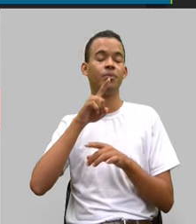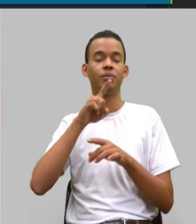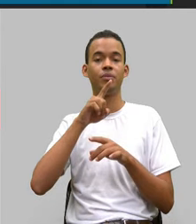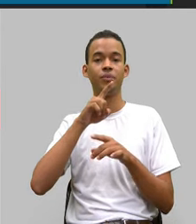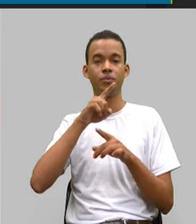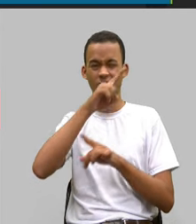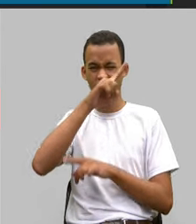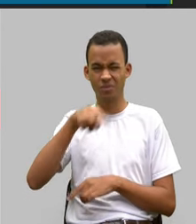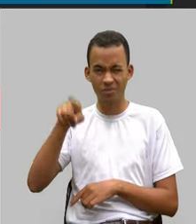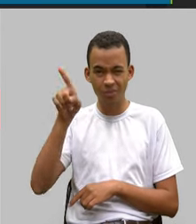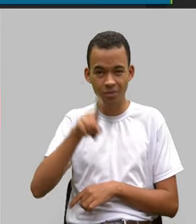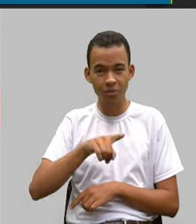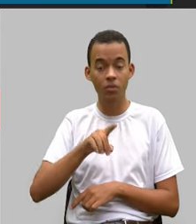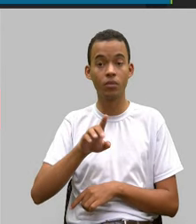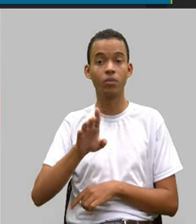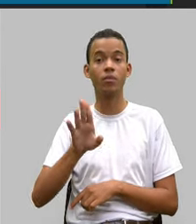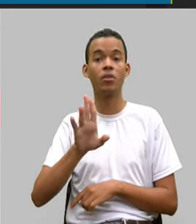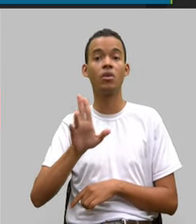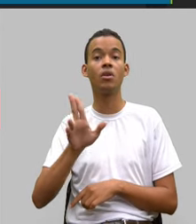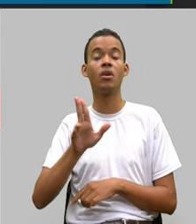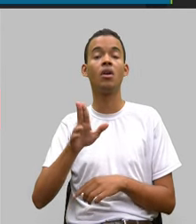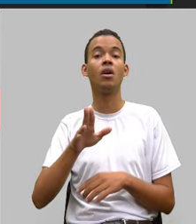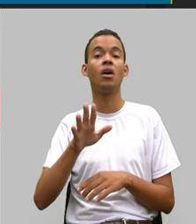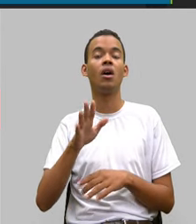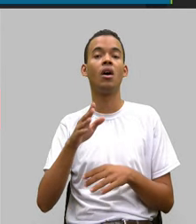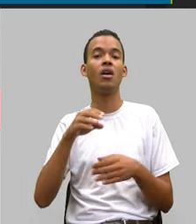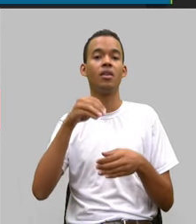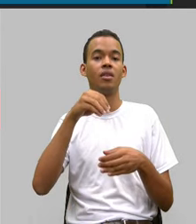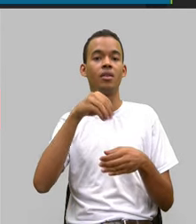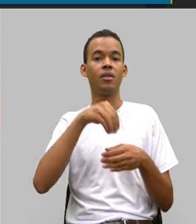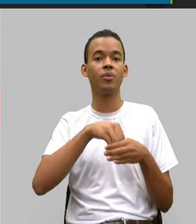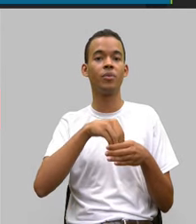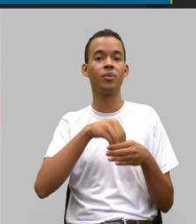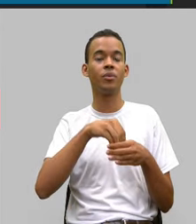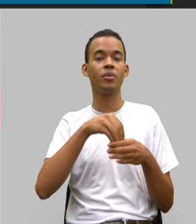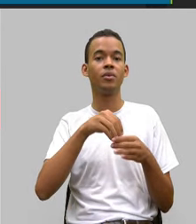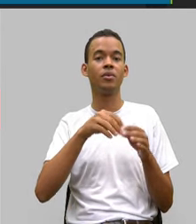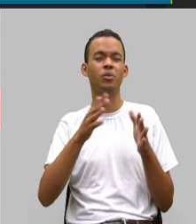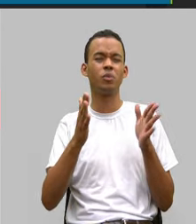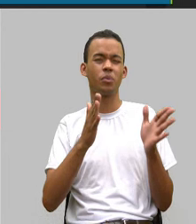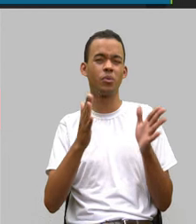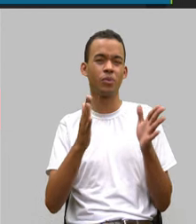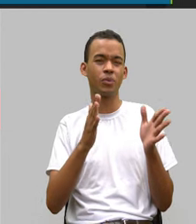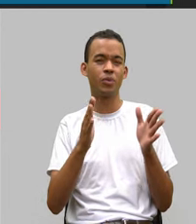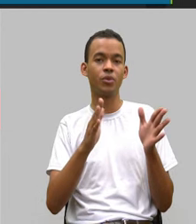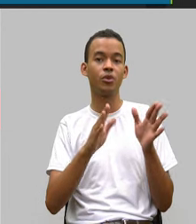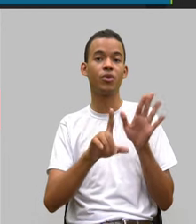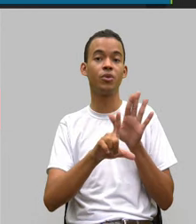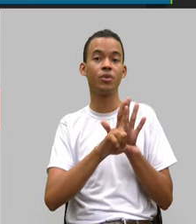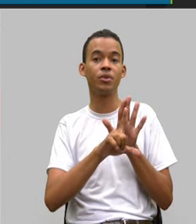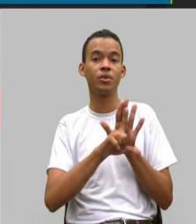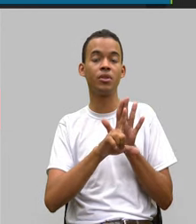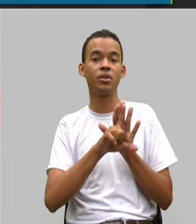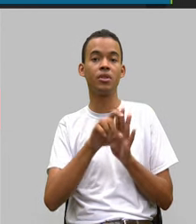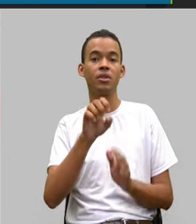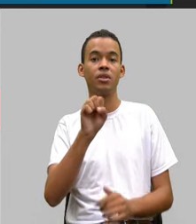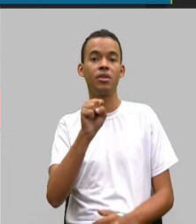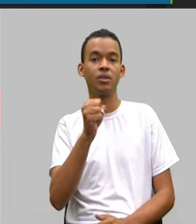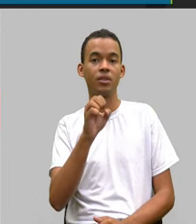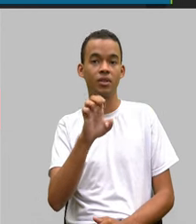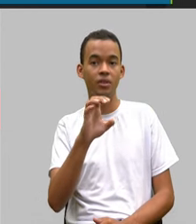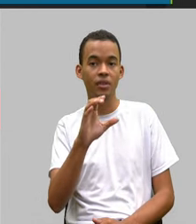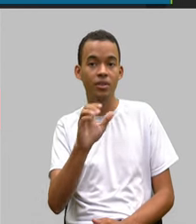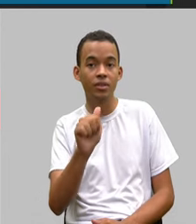e ela porque ela os mexicanos começaram usá-la e quando a a a